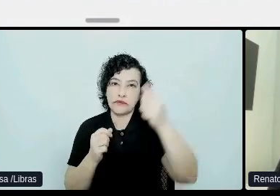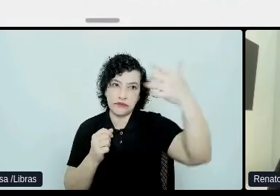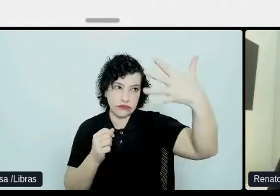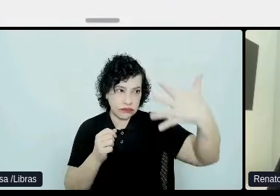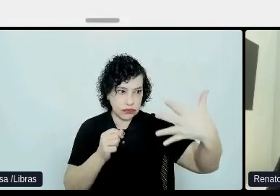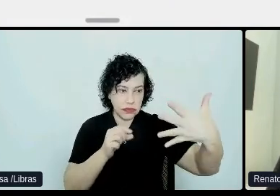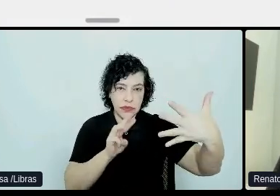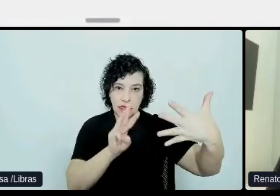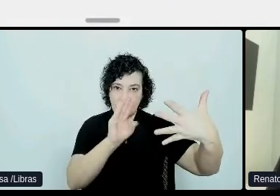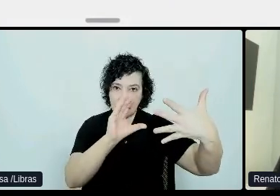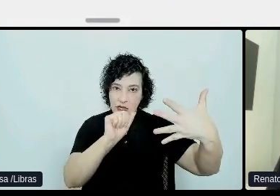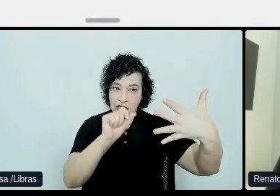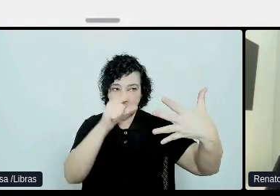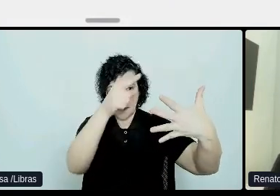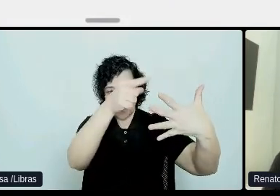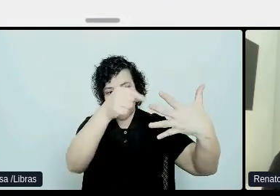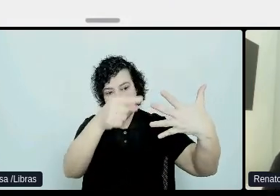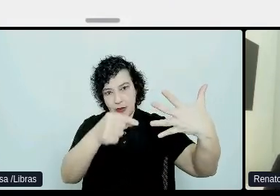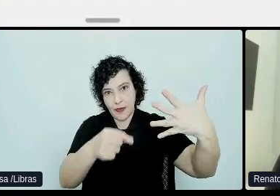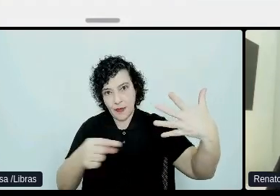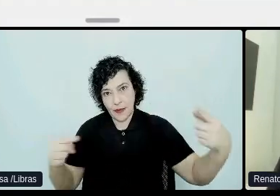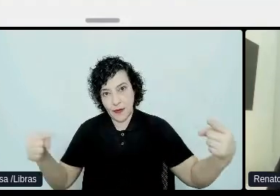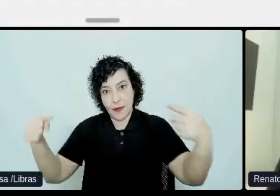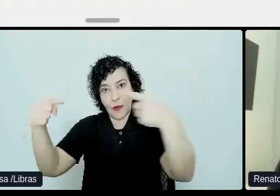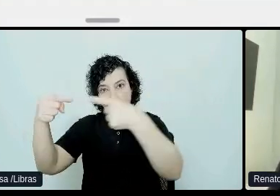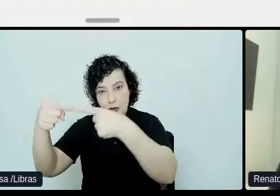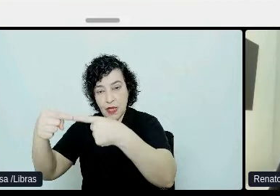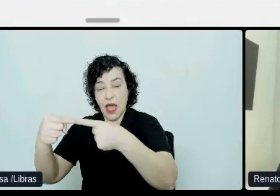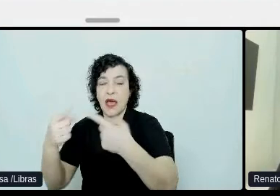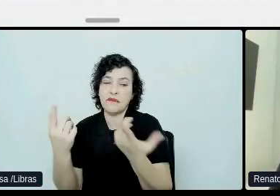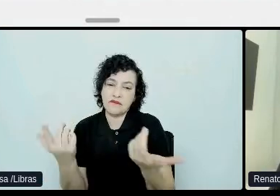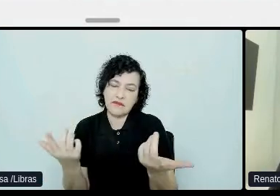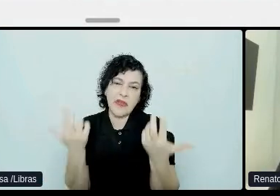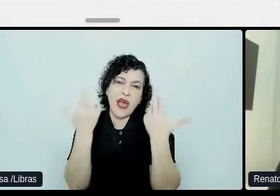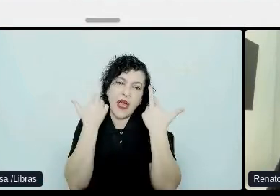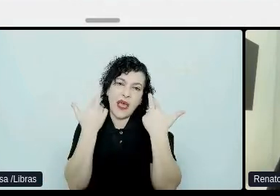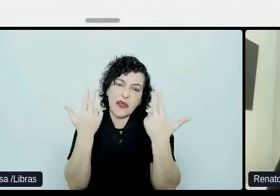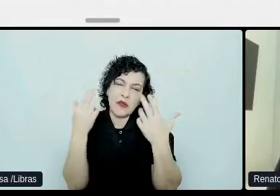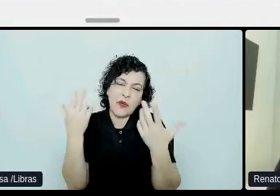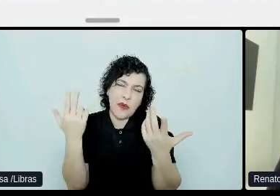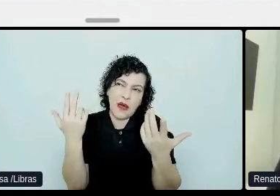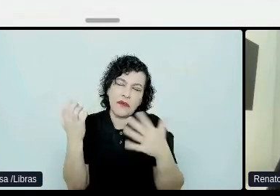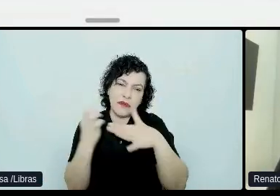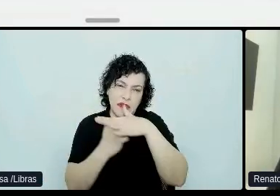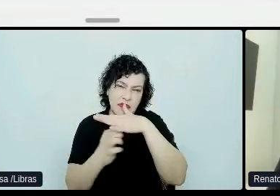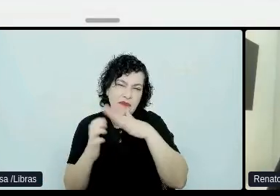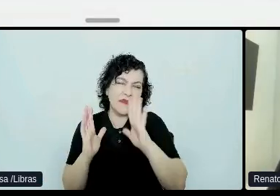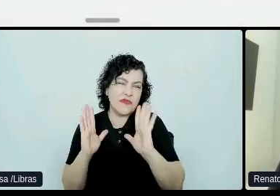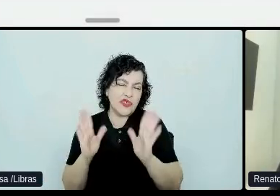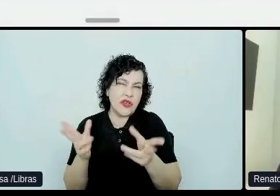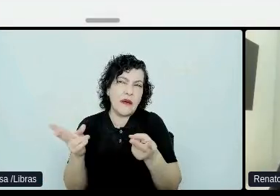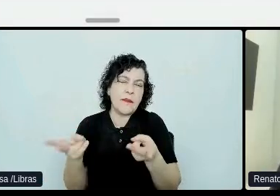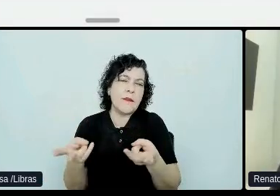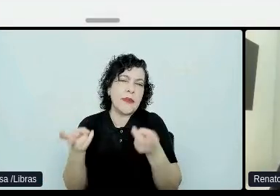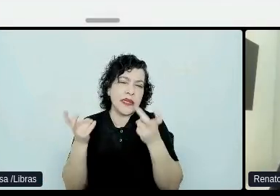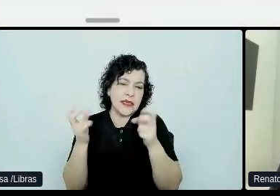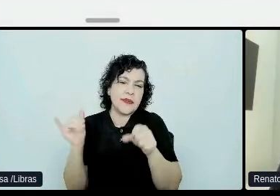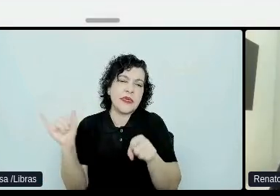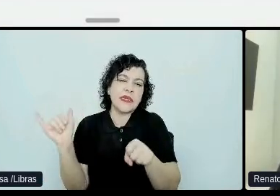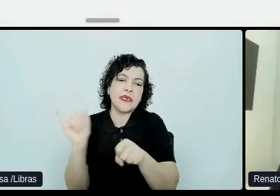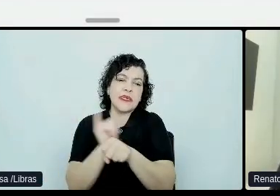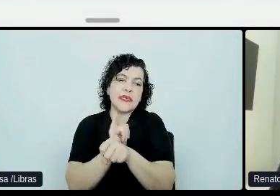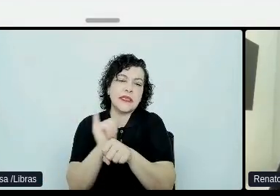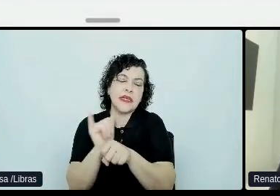WCAG. É muito comum nas empresas, eu já percebi, assim, uma estratégia em cima